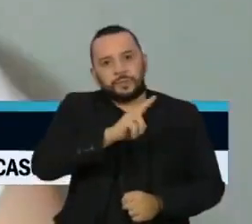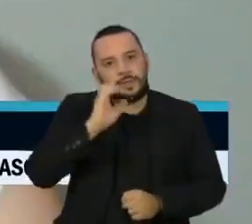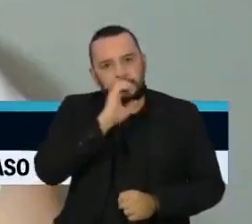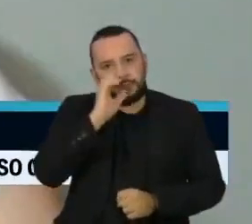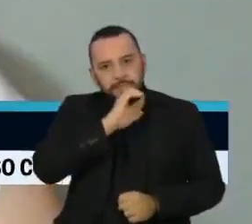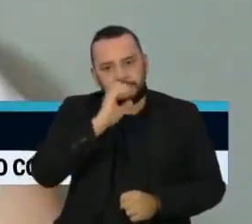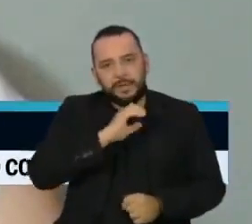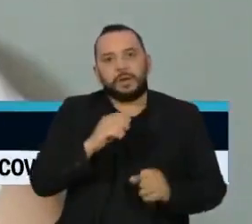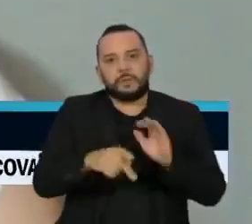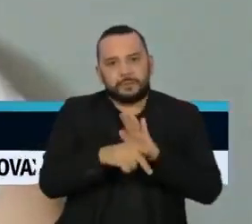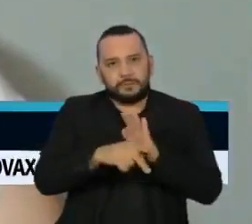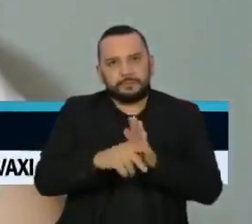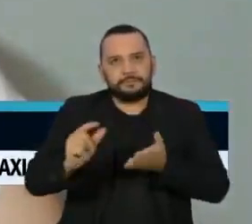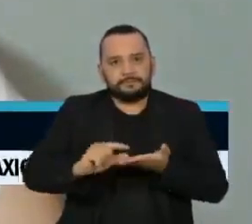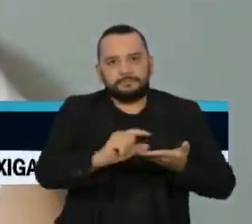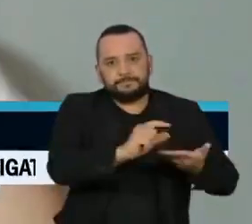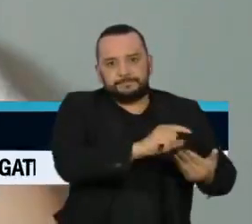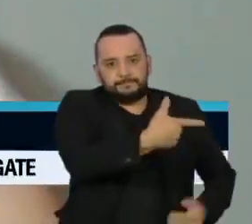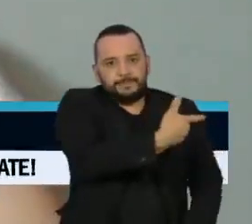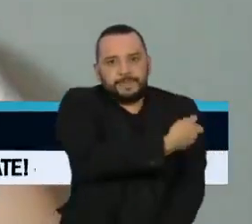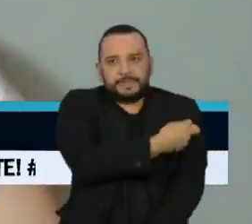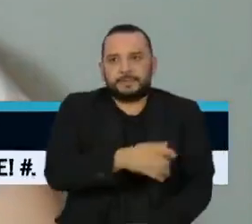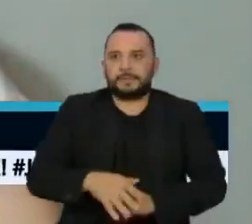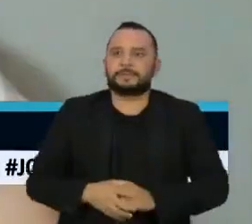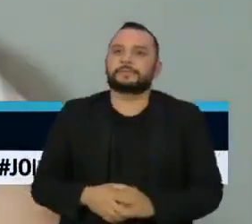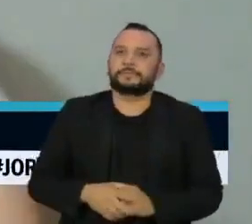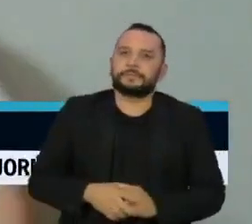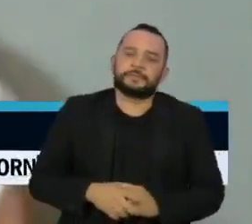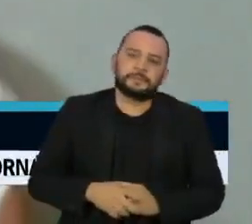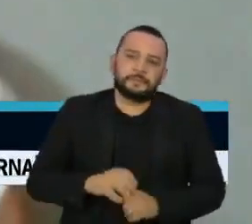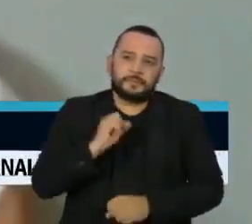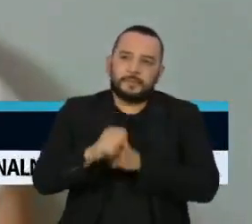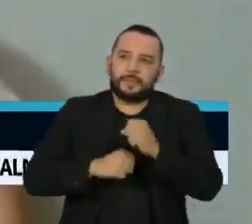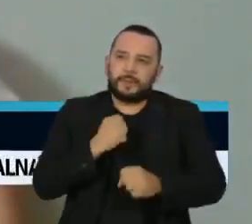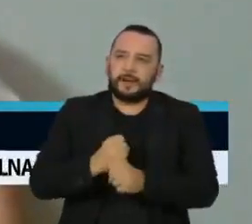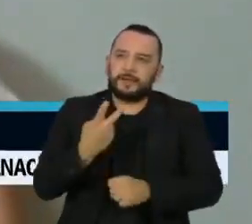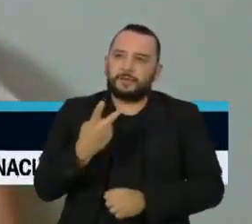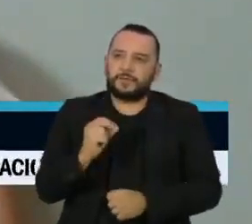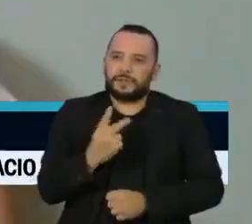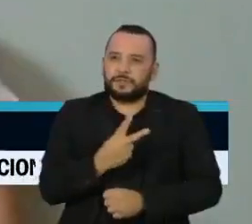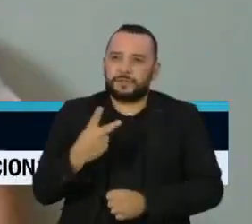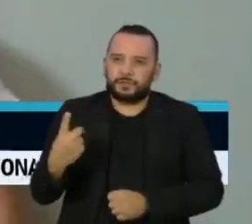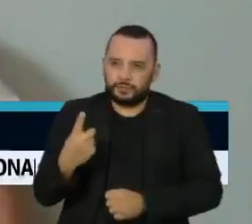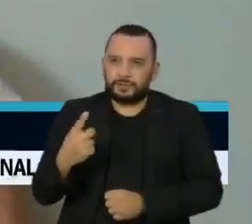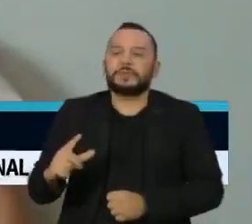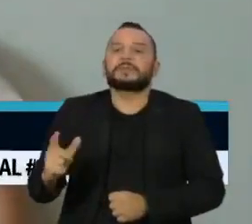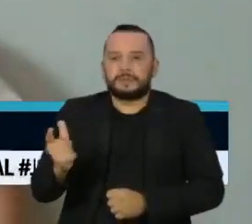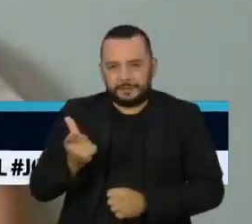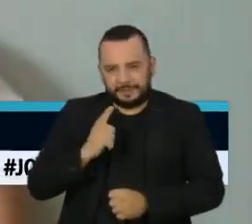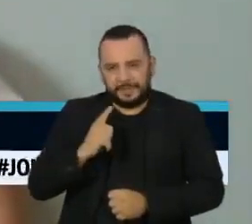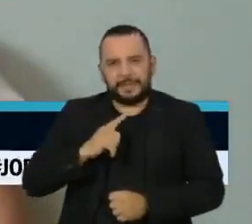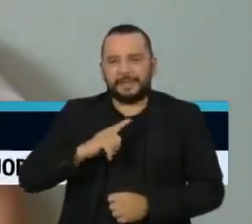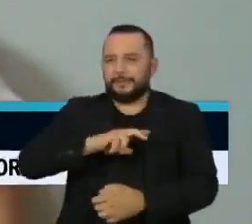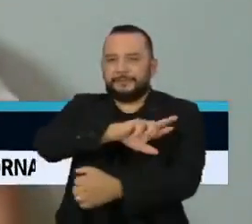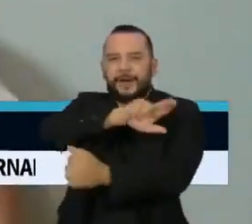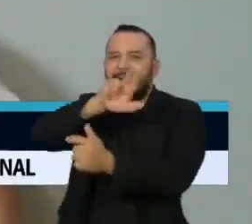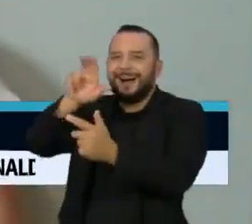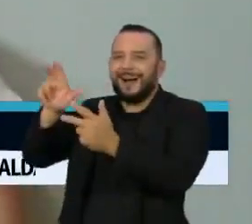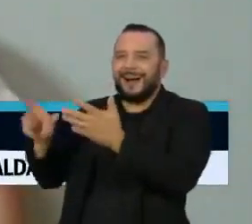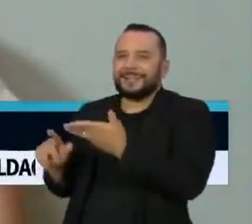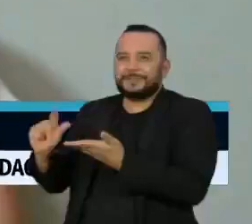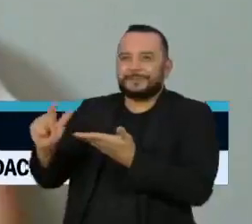vacina. Não faz sentido em 2021, quando nós temos vacinas que são